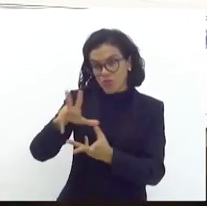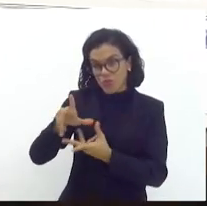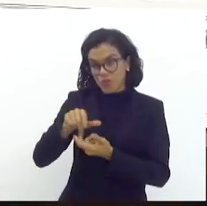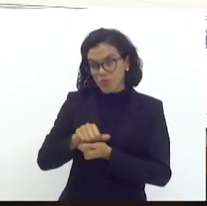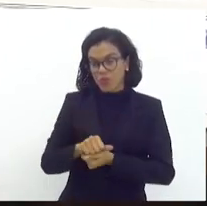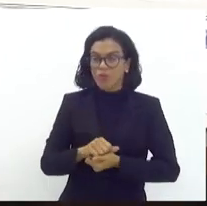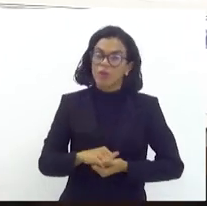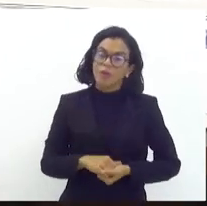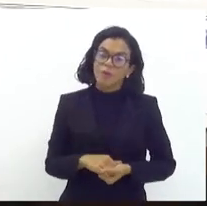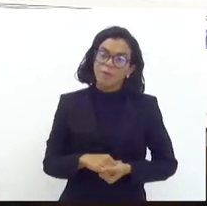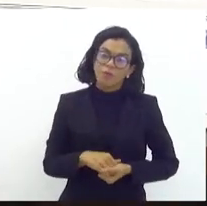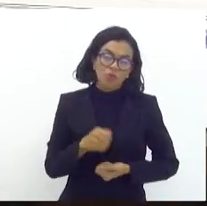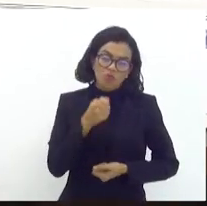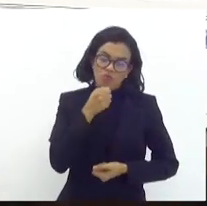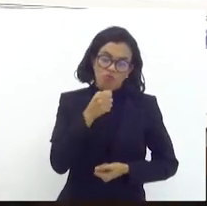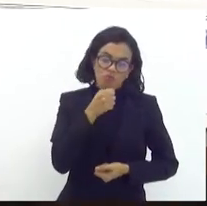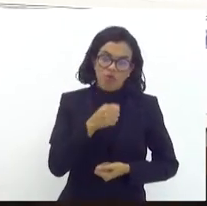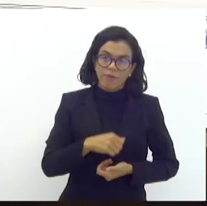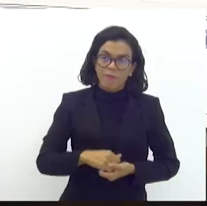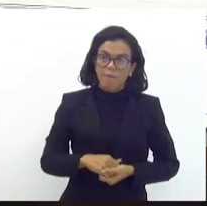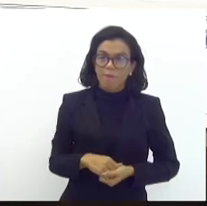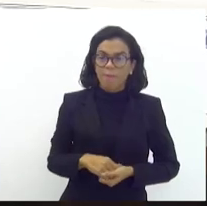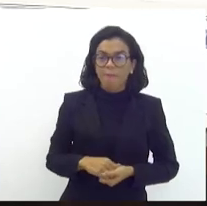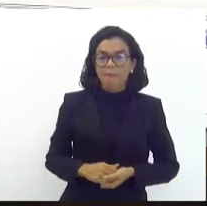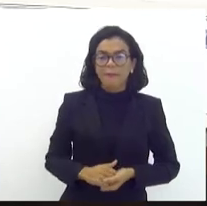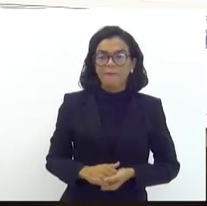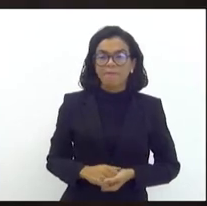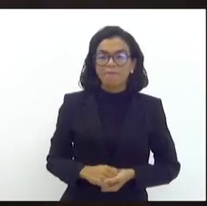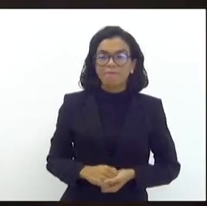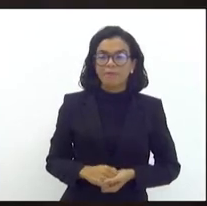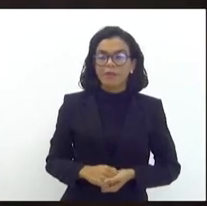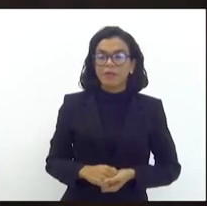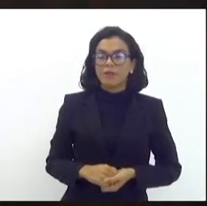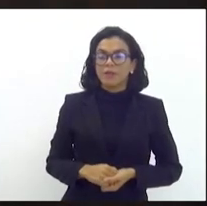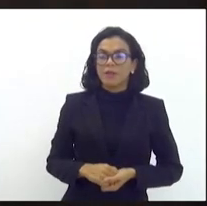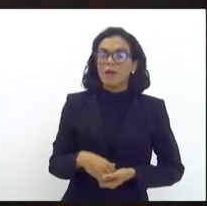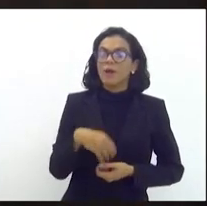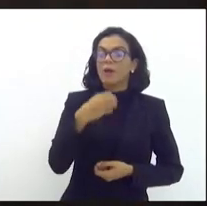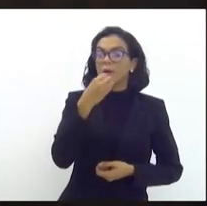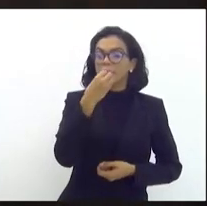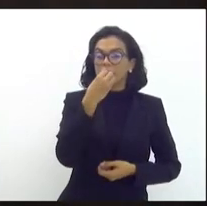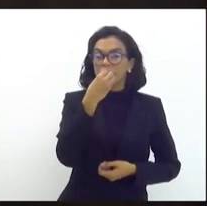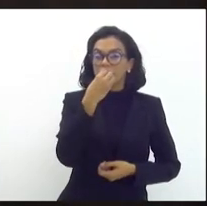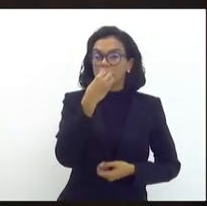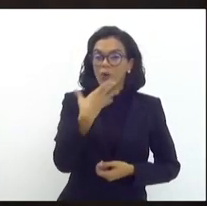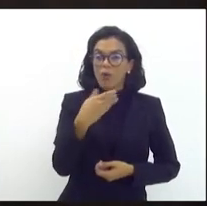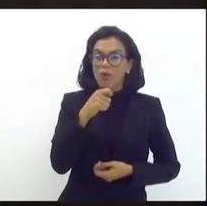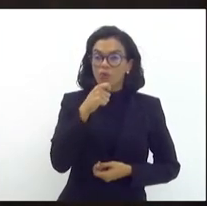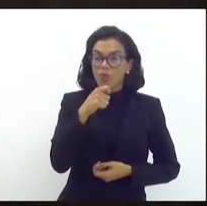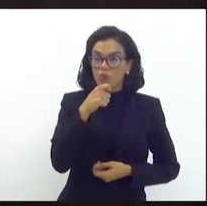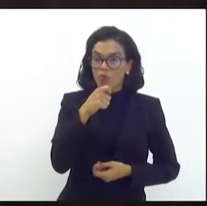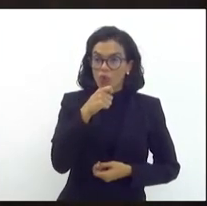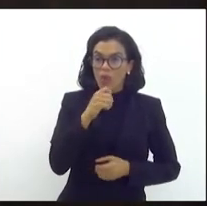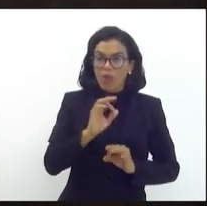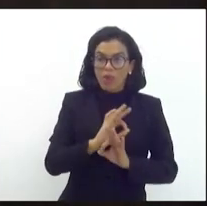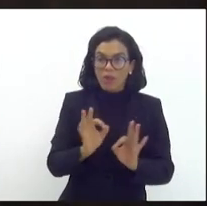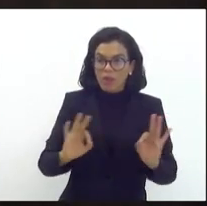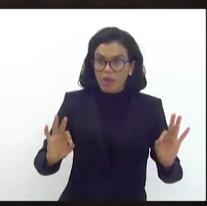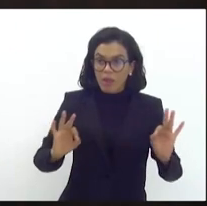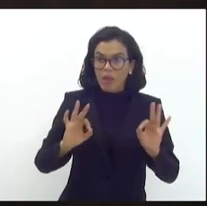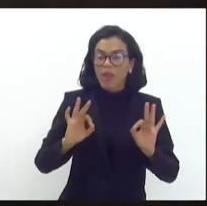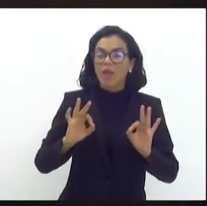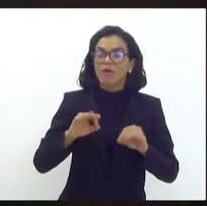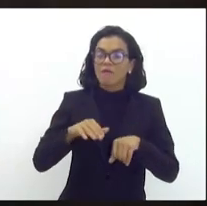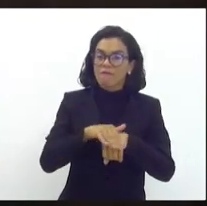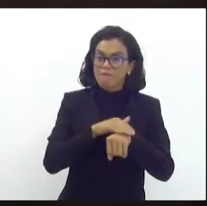essa redução do jeito que está se imaginando bom não havendo mais quem queira fazer observação